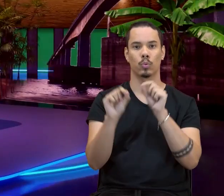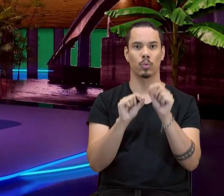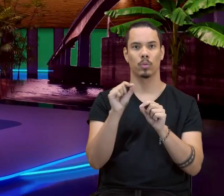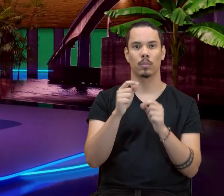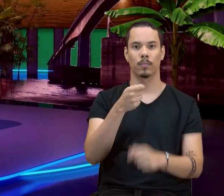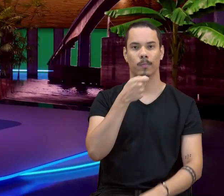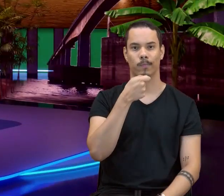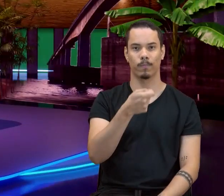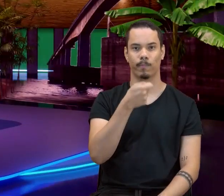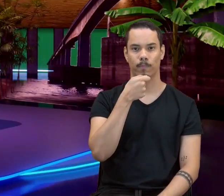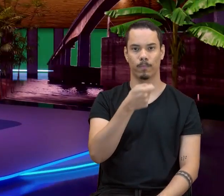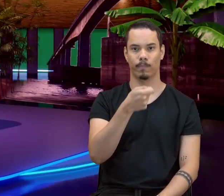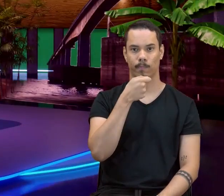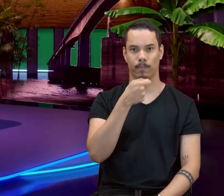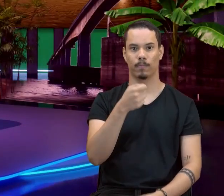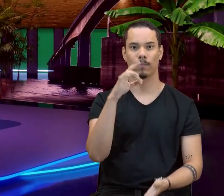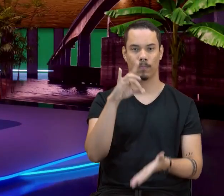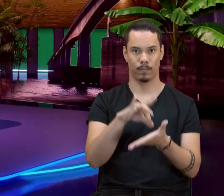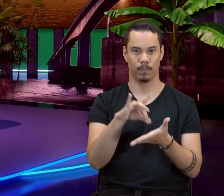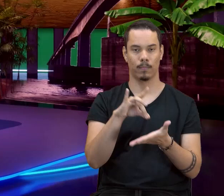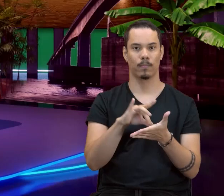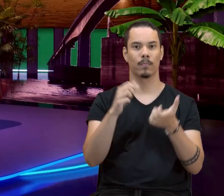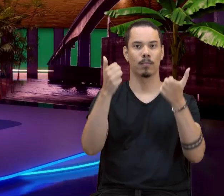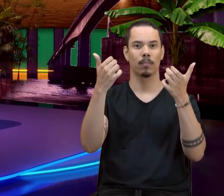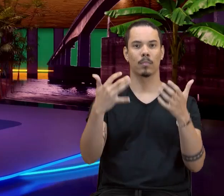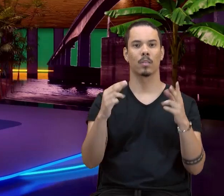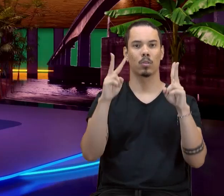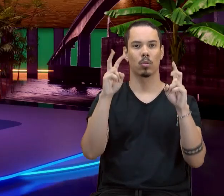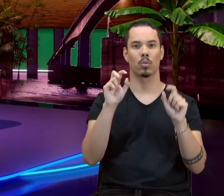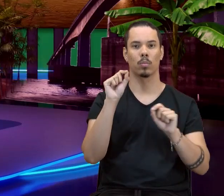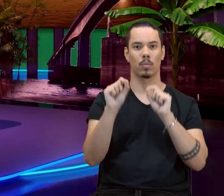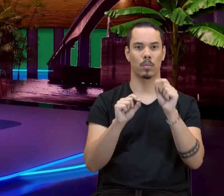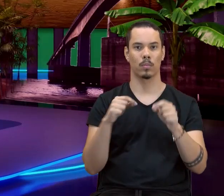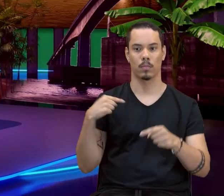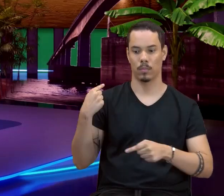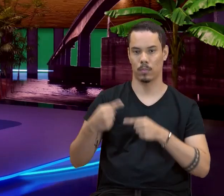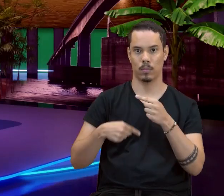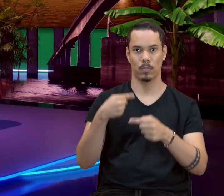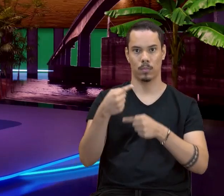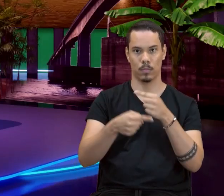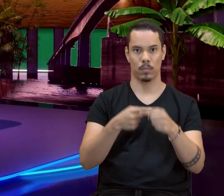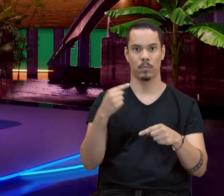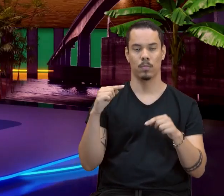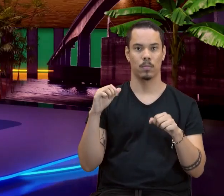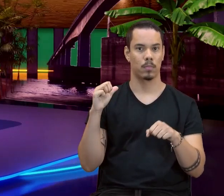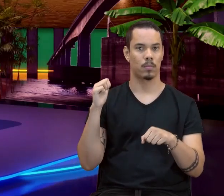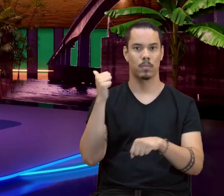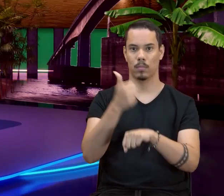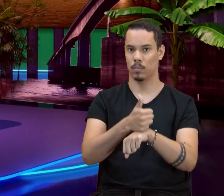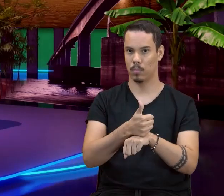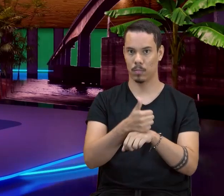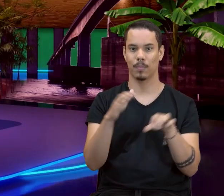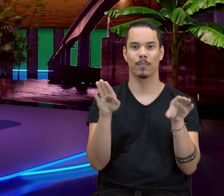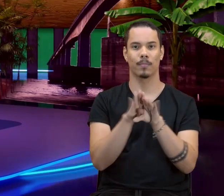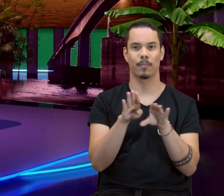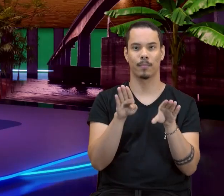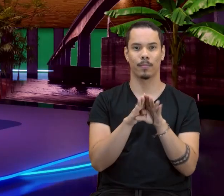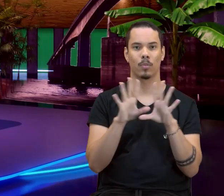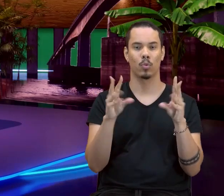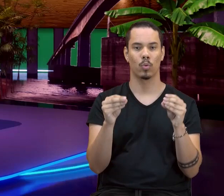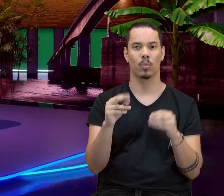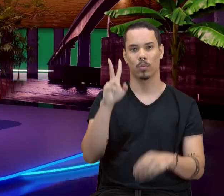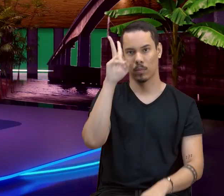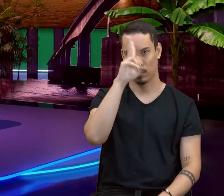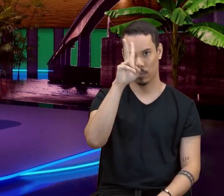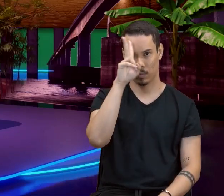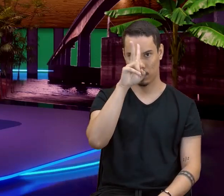na verdade, né, professor Jorge? Que fala sobre esse processo de ocupação, formação aqui da história